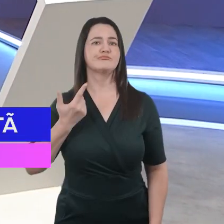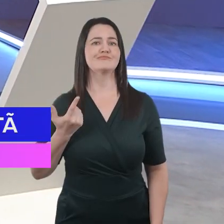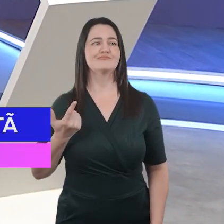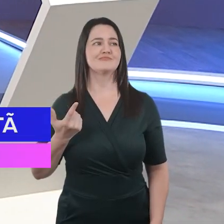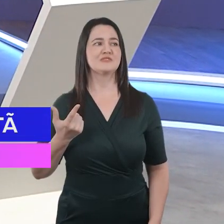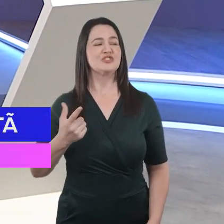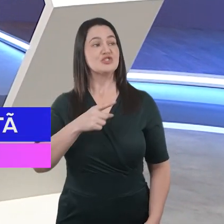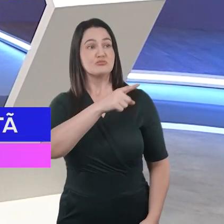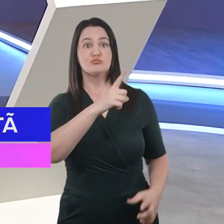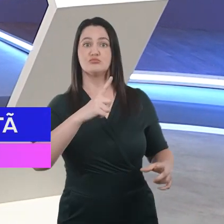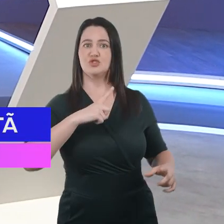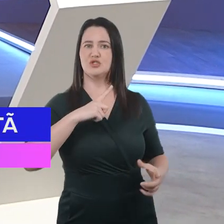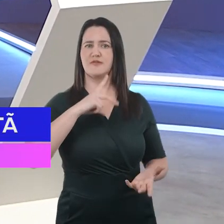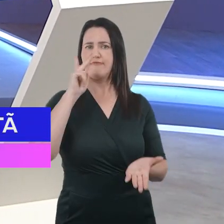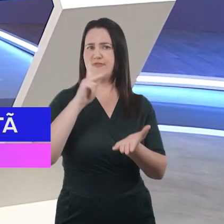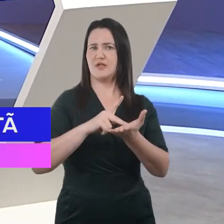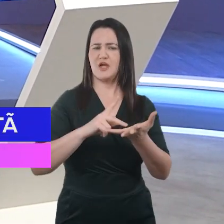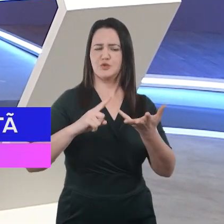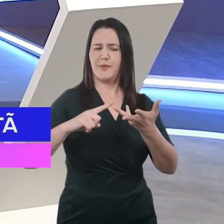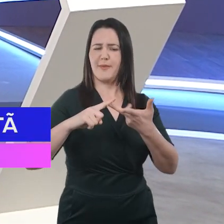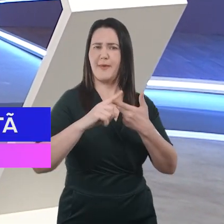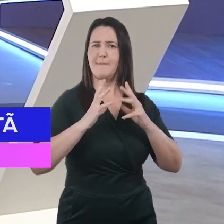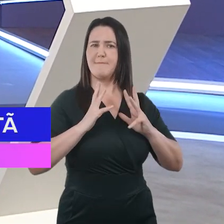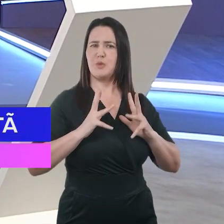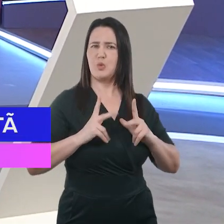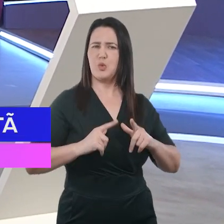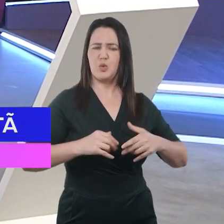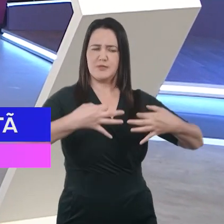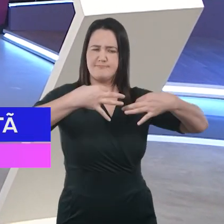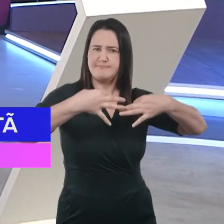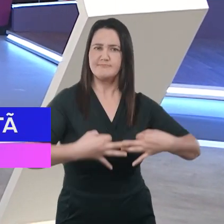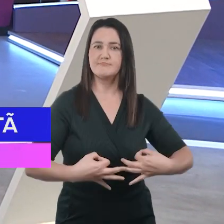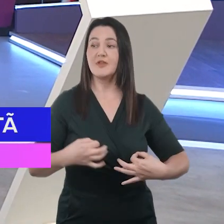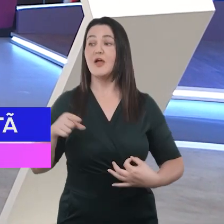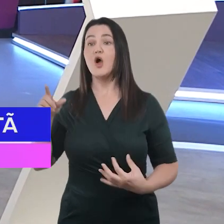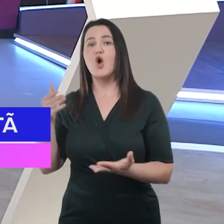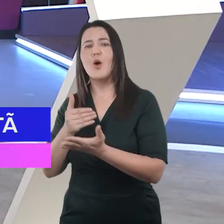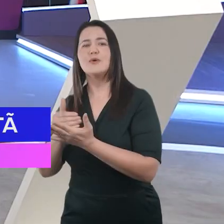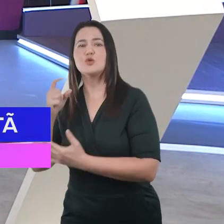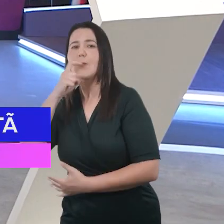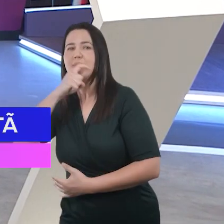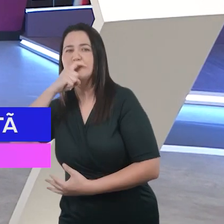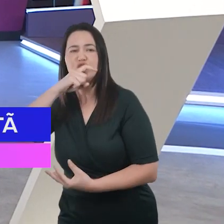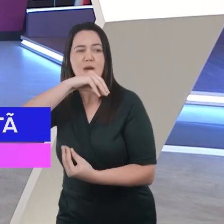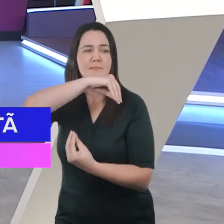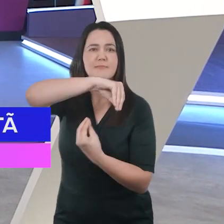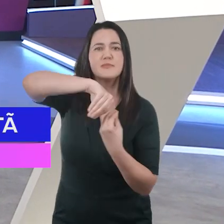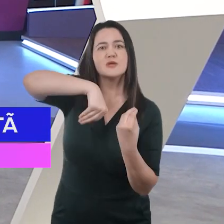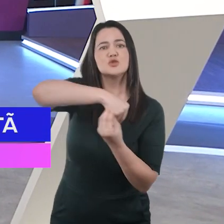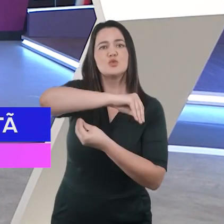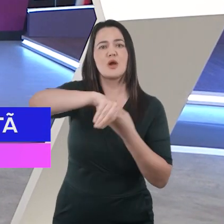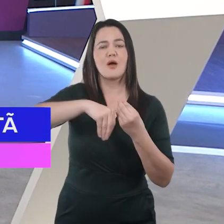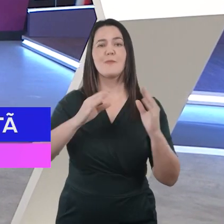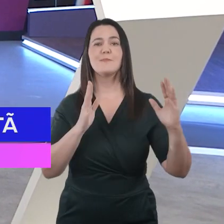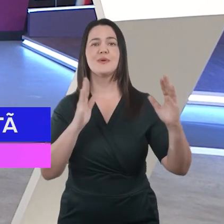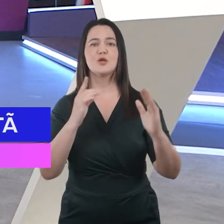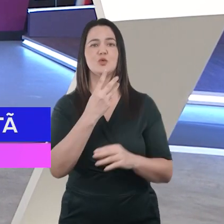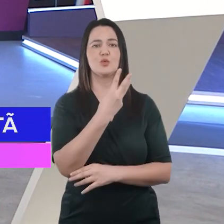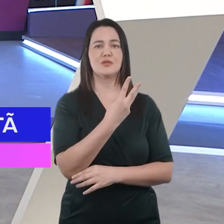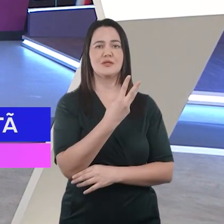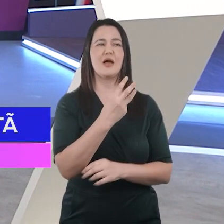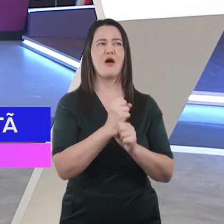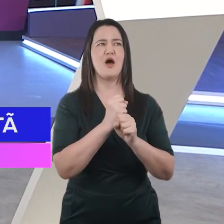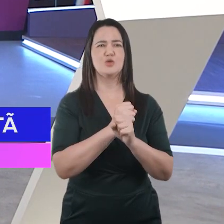manchando essa pureza que até então a igreja ostentava. Então, no ano 313,